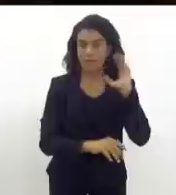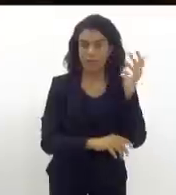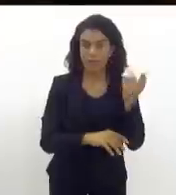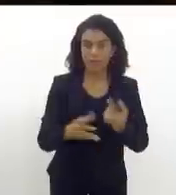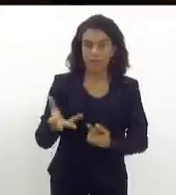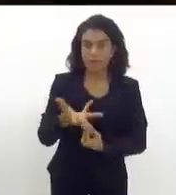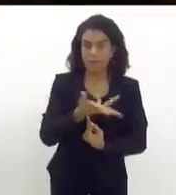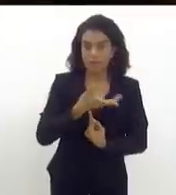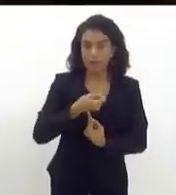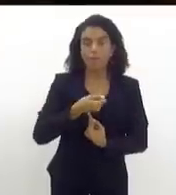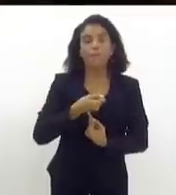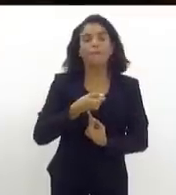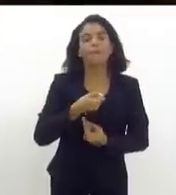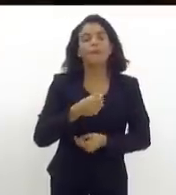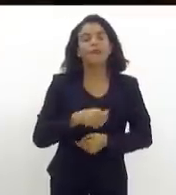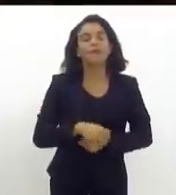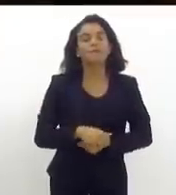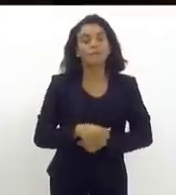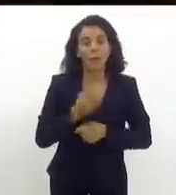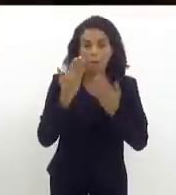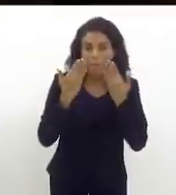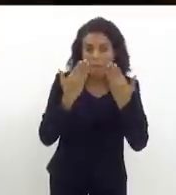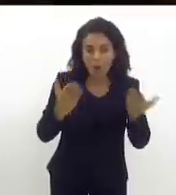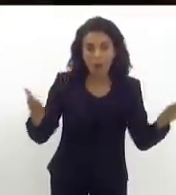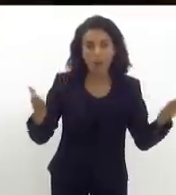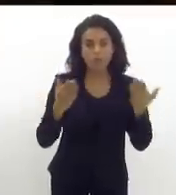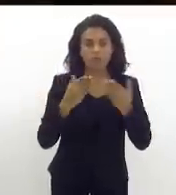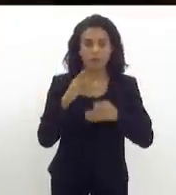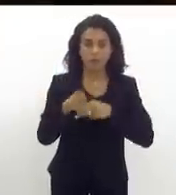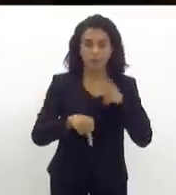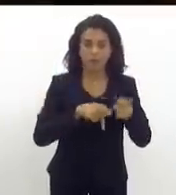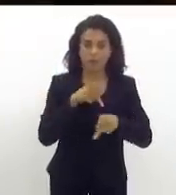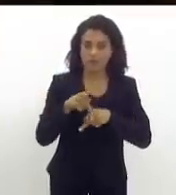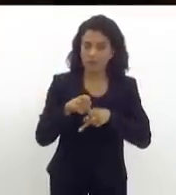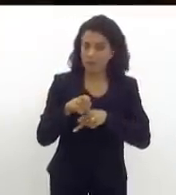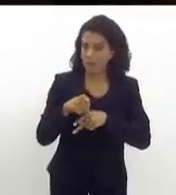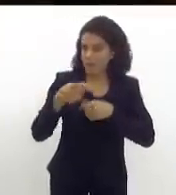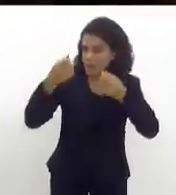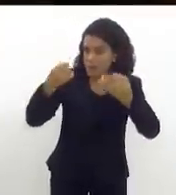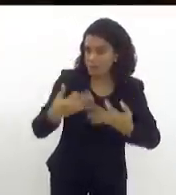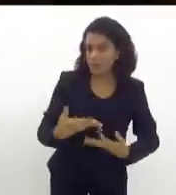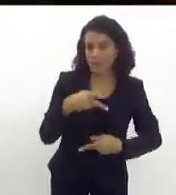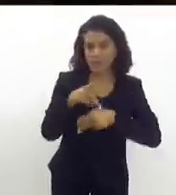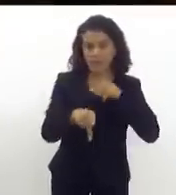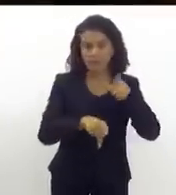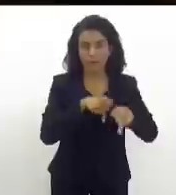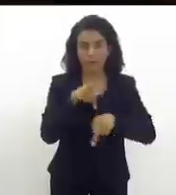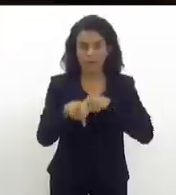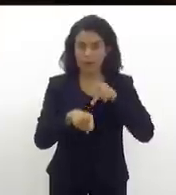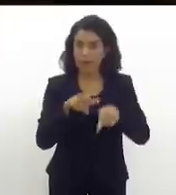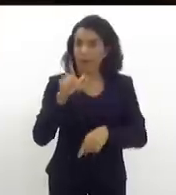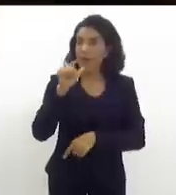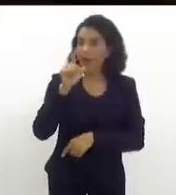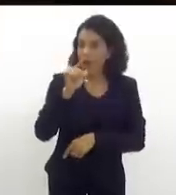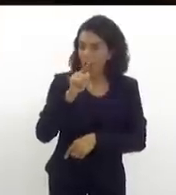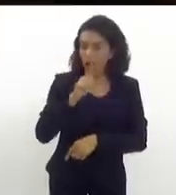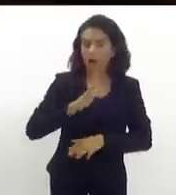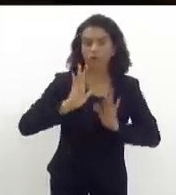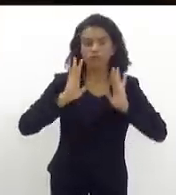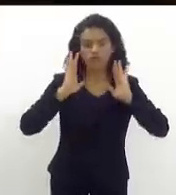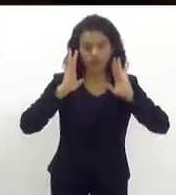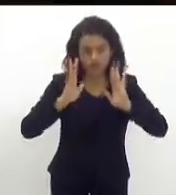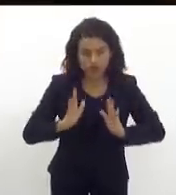traga para a população esclarecimento que a água já está efetivamente